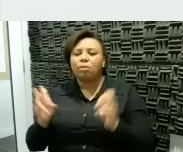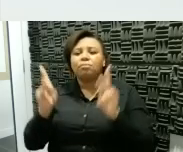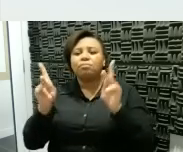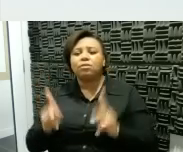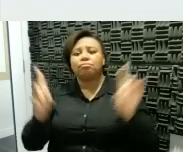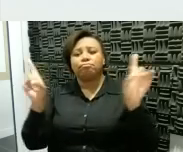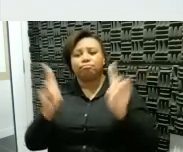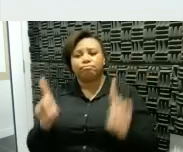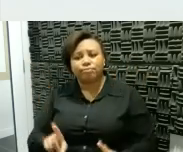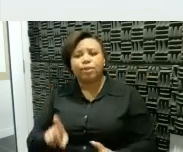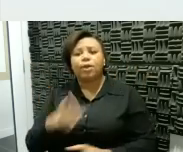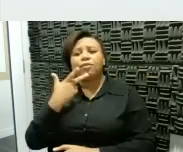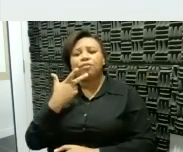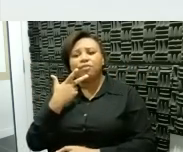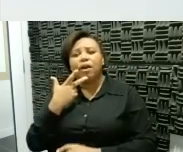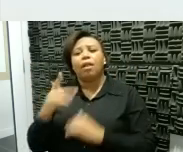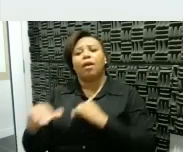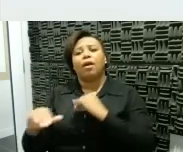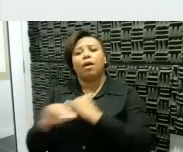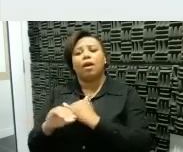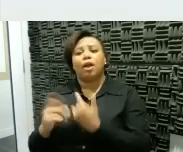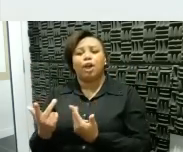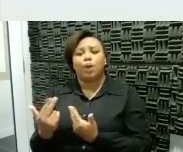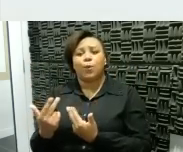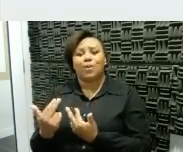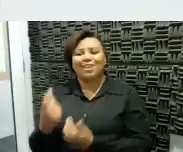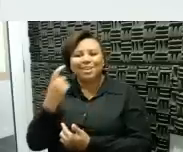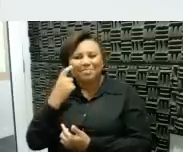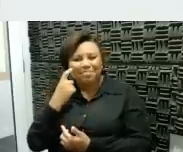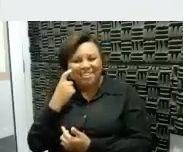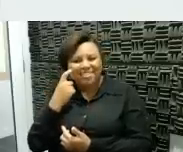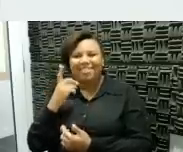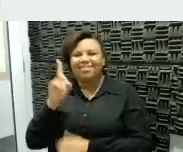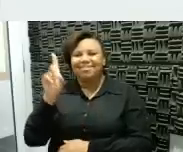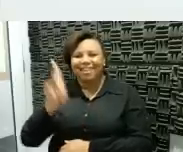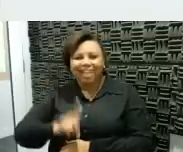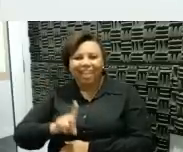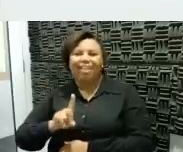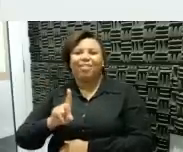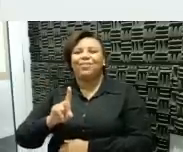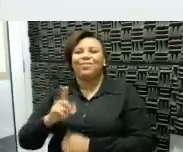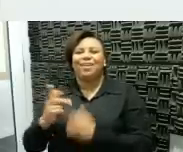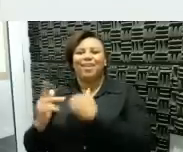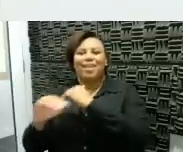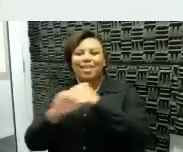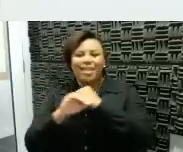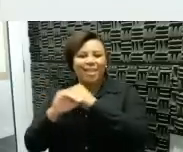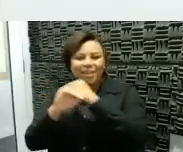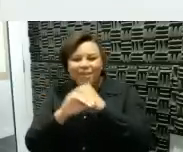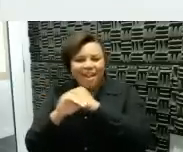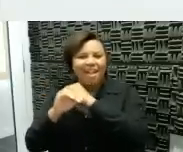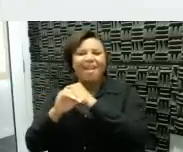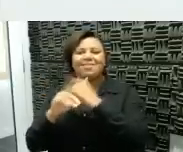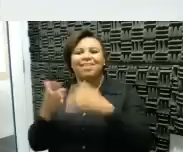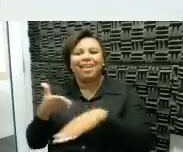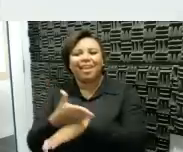igualdade a gente logo pensa ah direitos iguais para todo mundo que todo mundo entre na fila do banco do mesmo jeito né que